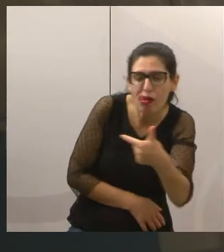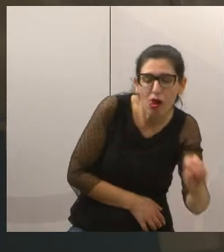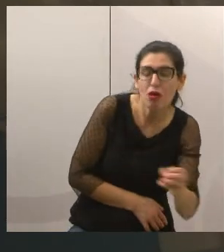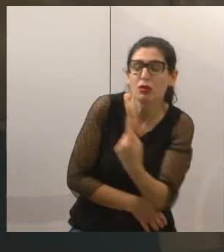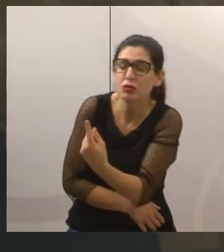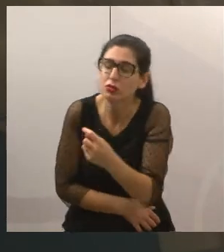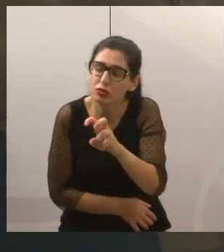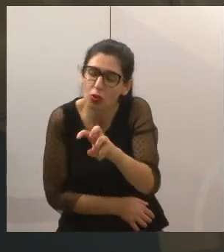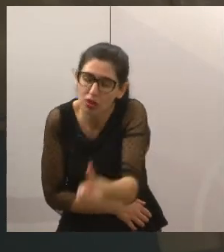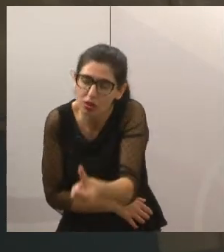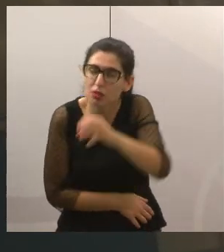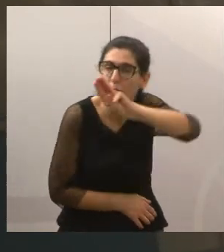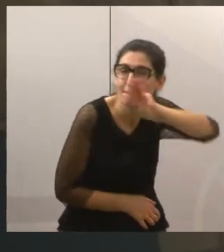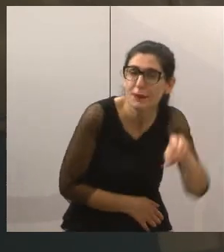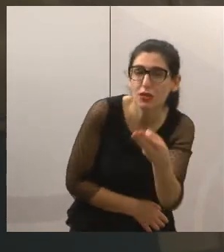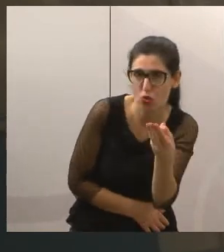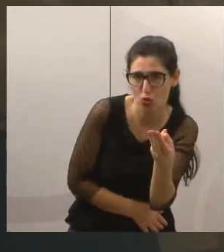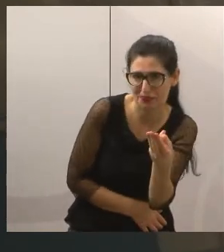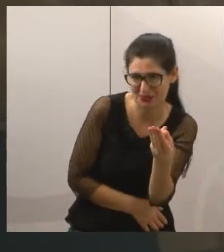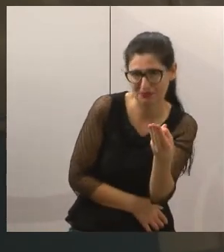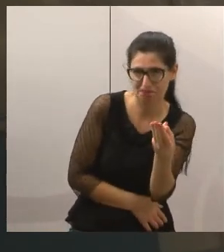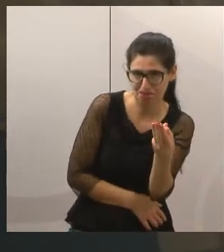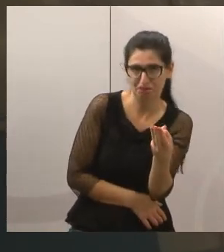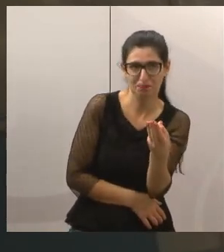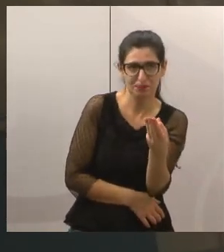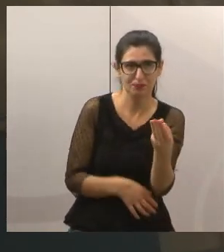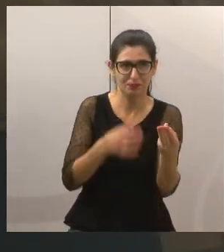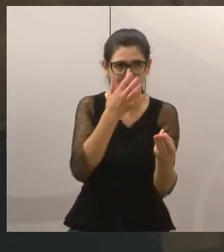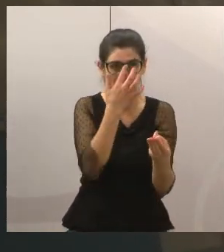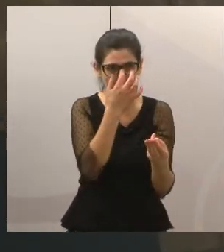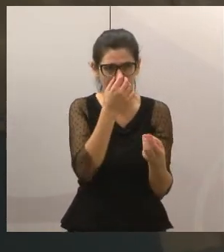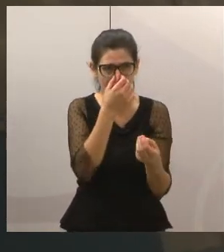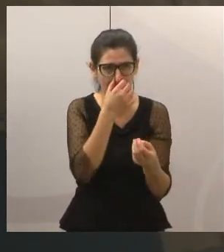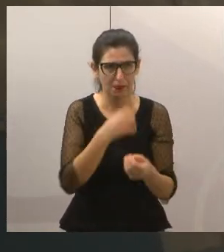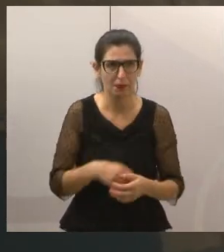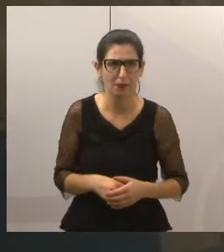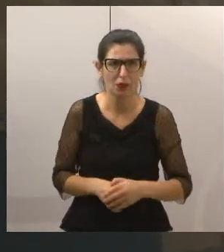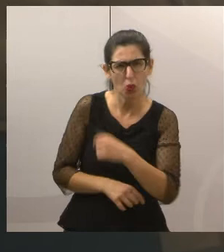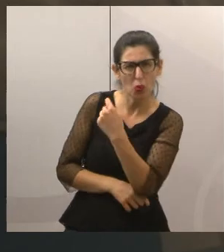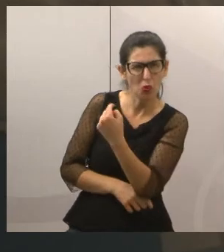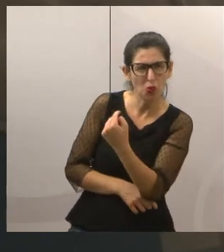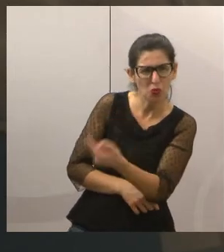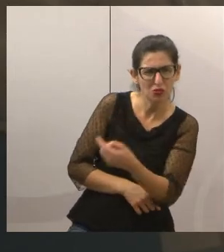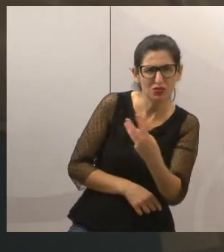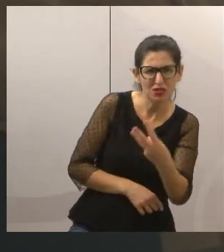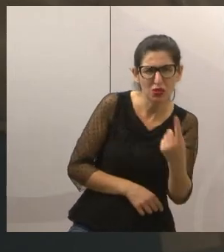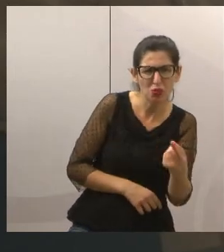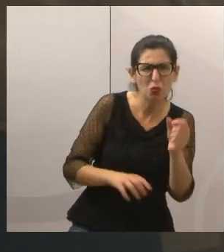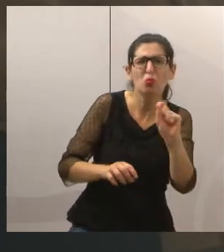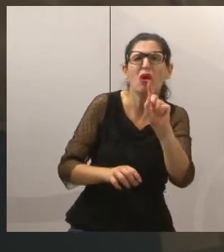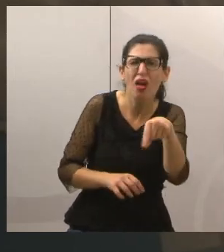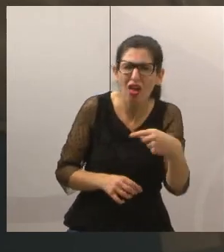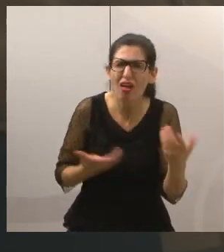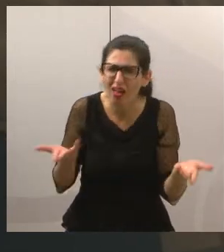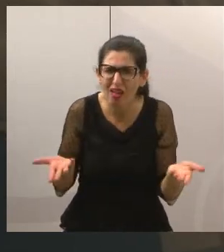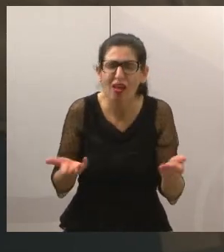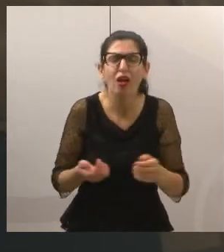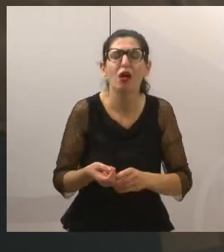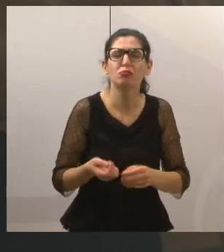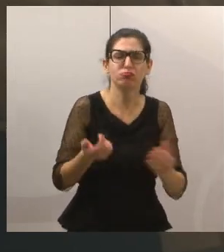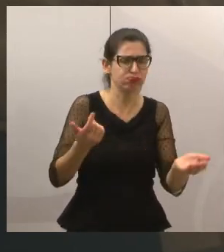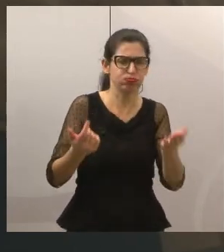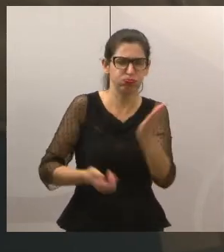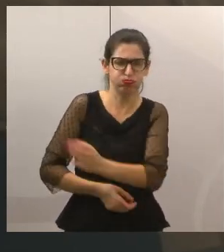156 milhões. E está aqui uma alta em números absolutos de 1,31. Mas quando você faz a correção da